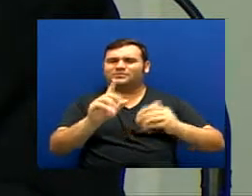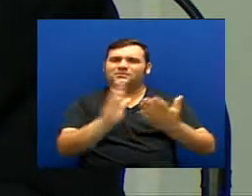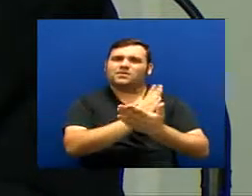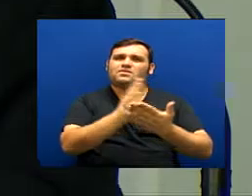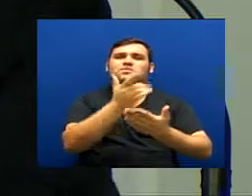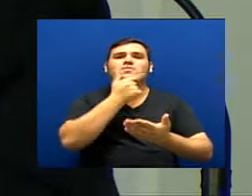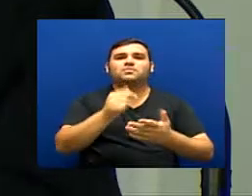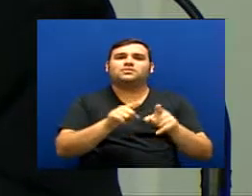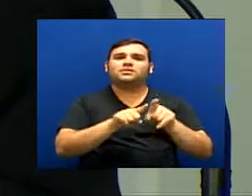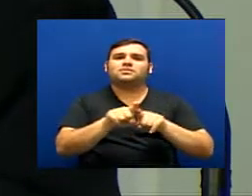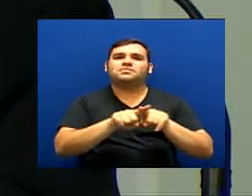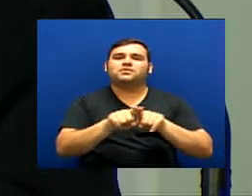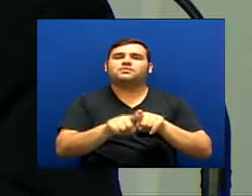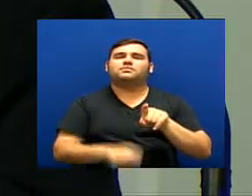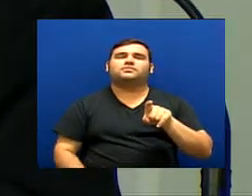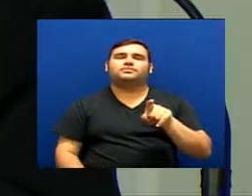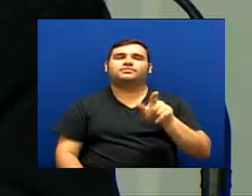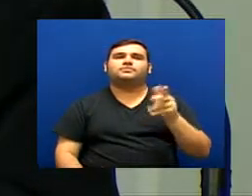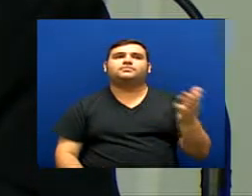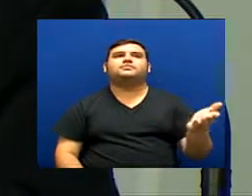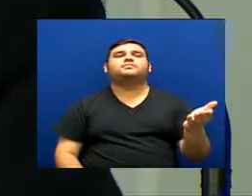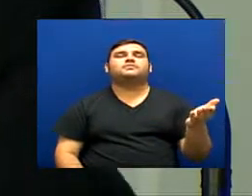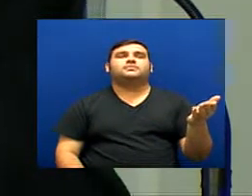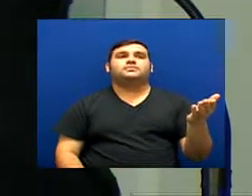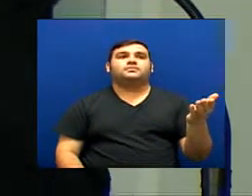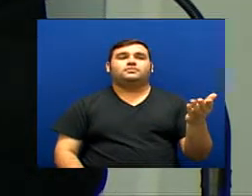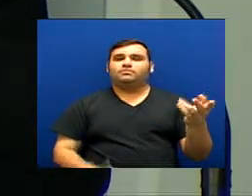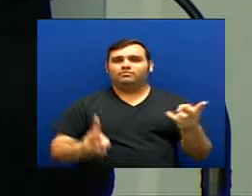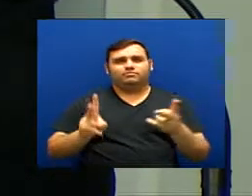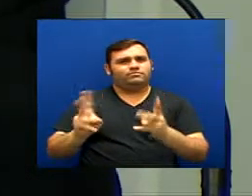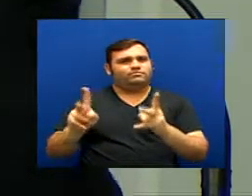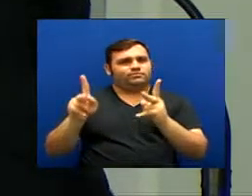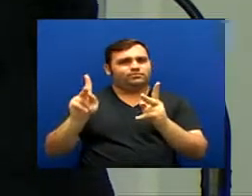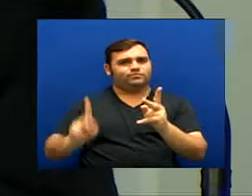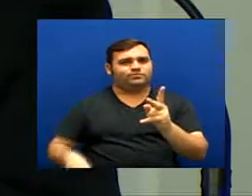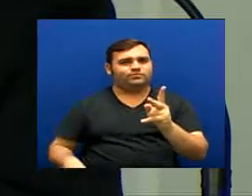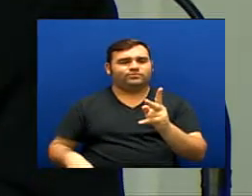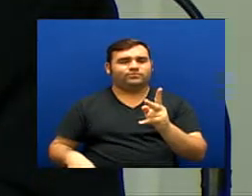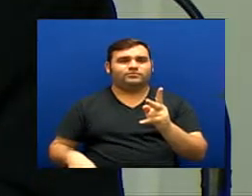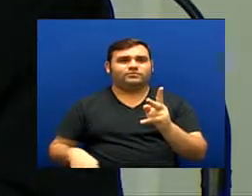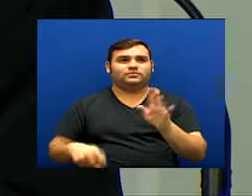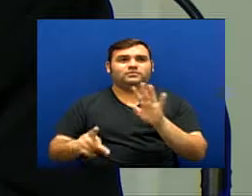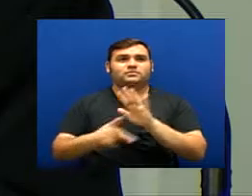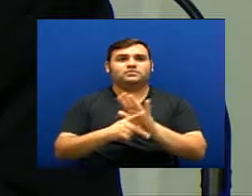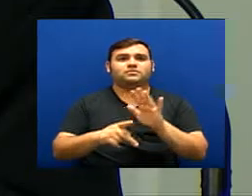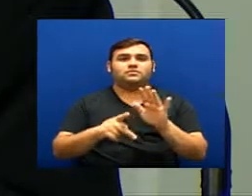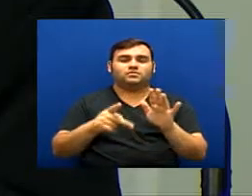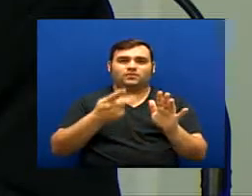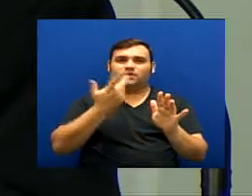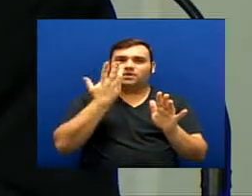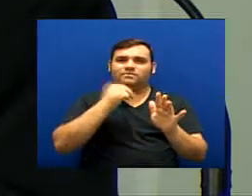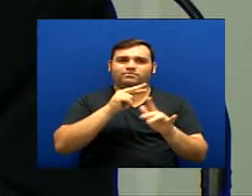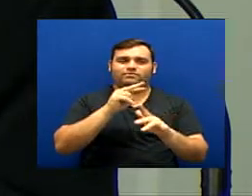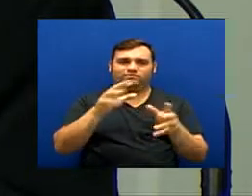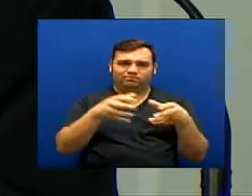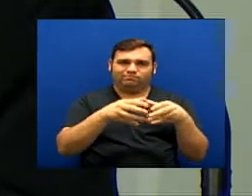Minha saudação também, Carlos Roberto Furlan, sempre junto, 20 anos esse ano do